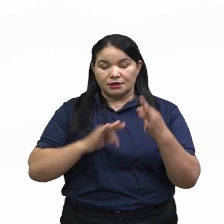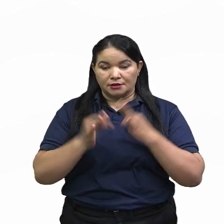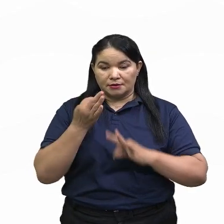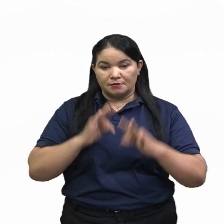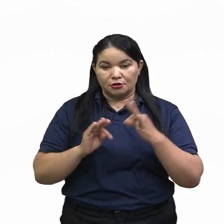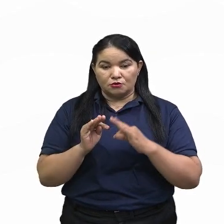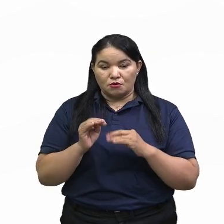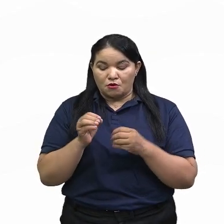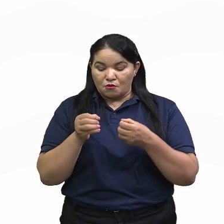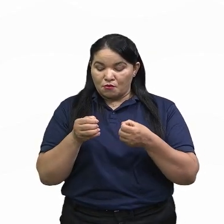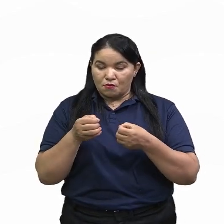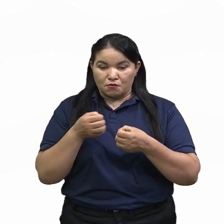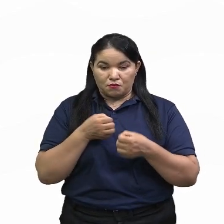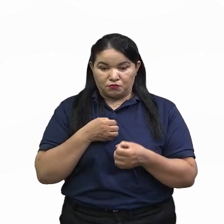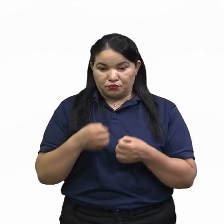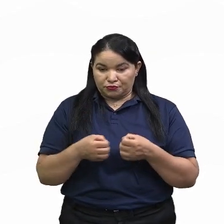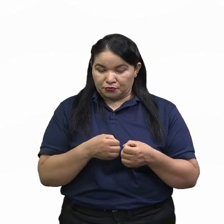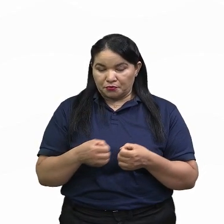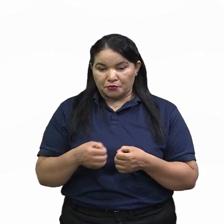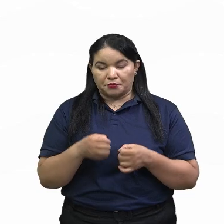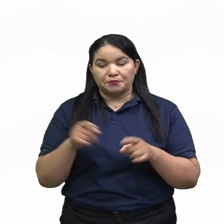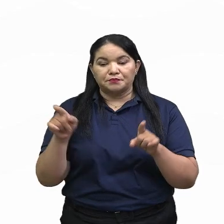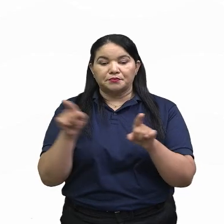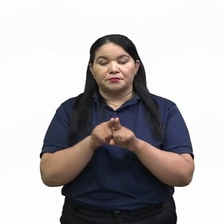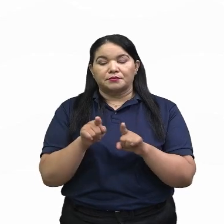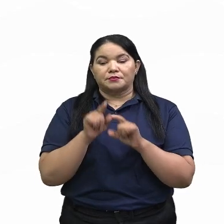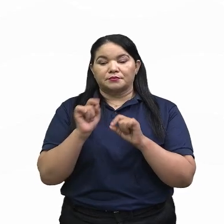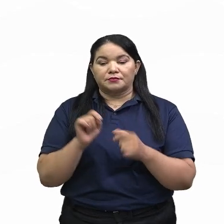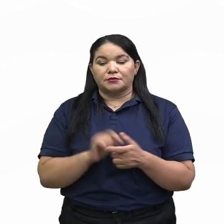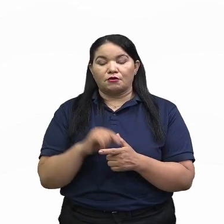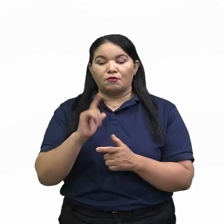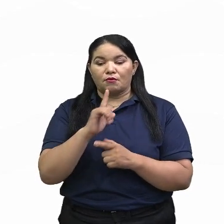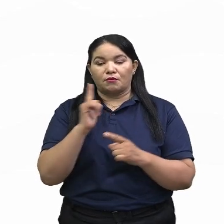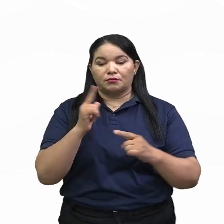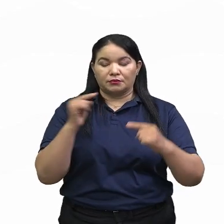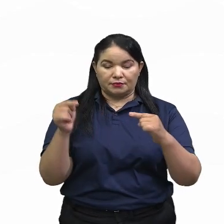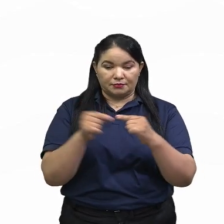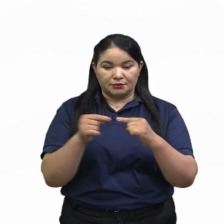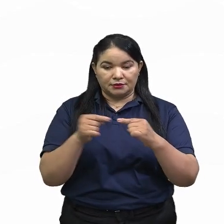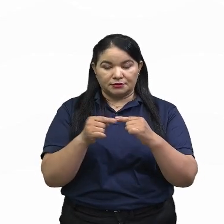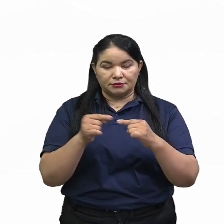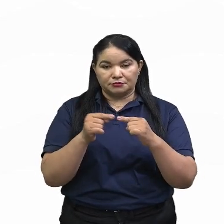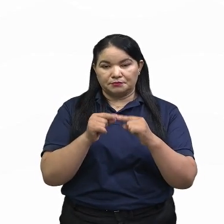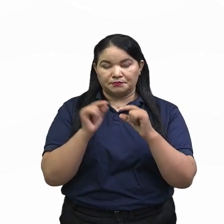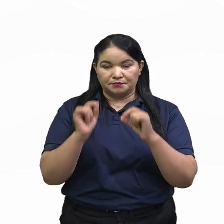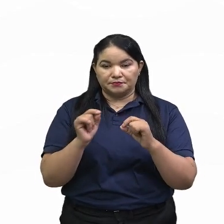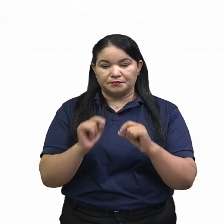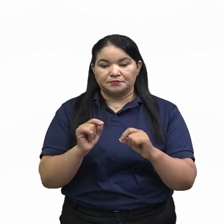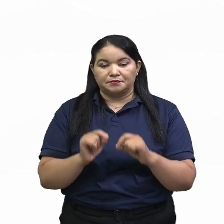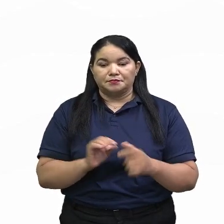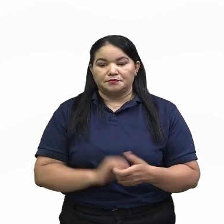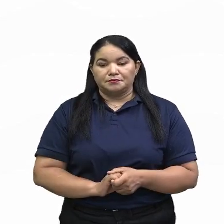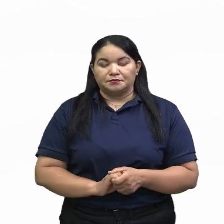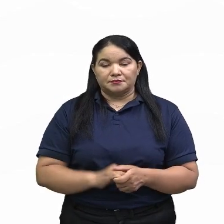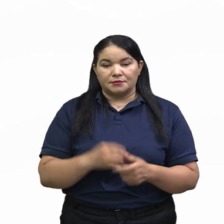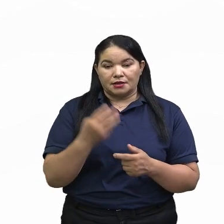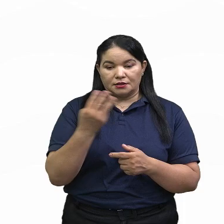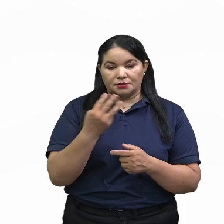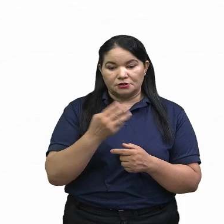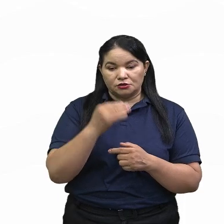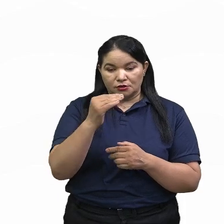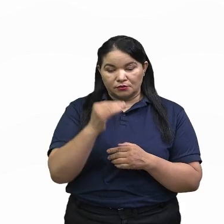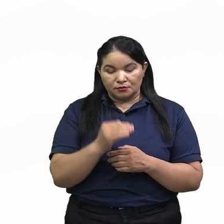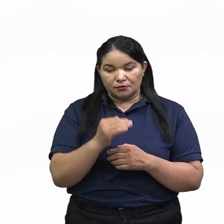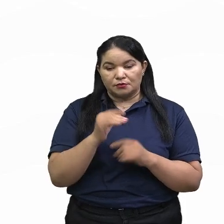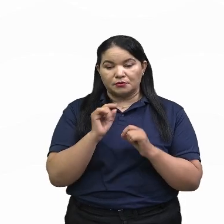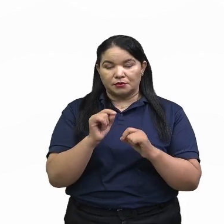tumores. Uma outra aplicação, como nós temos agora nessa terceira imagem, que